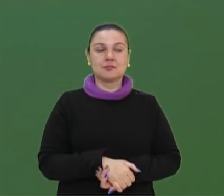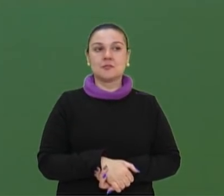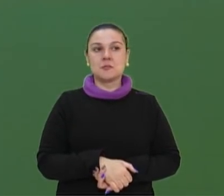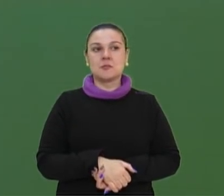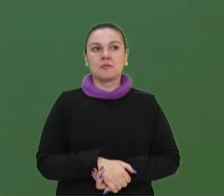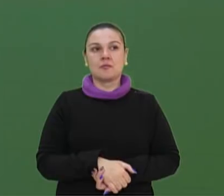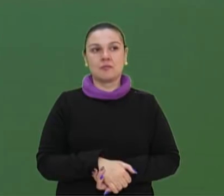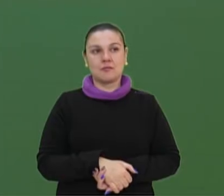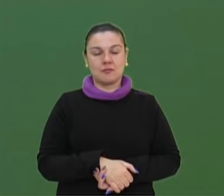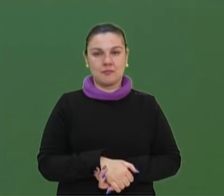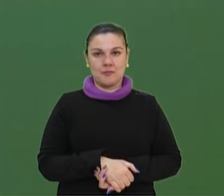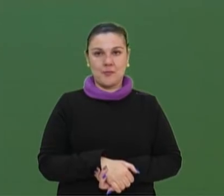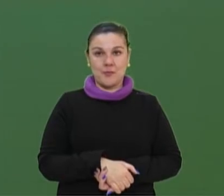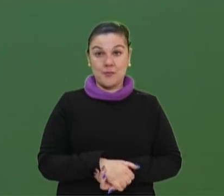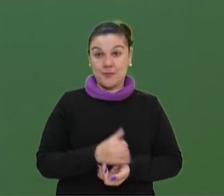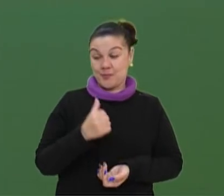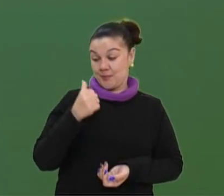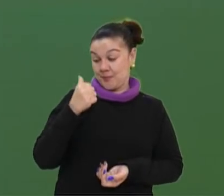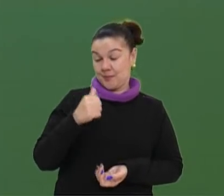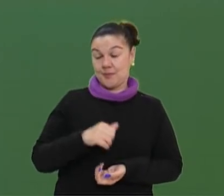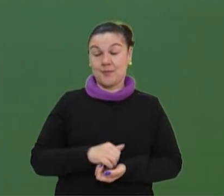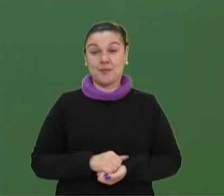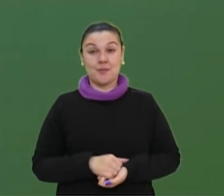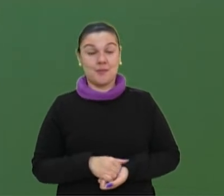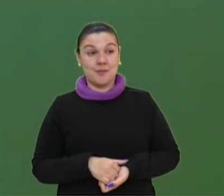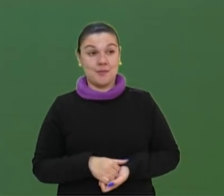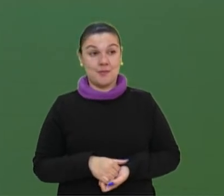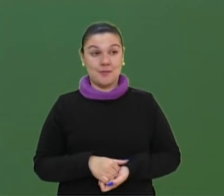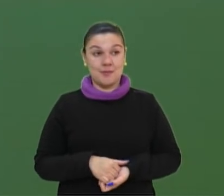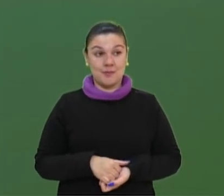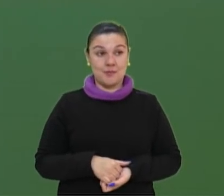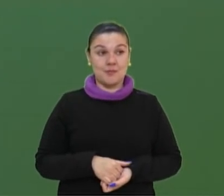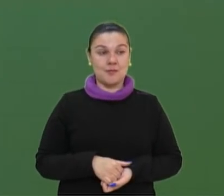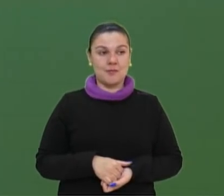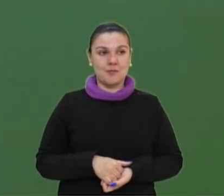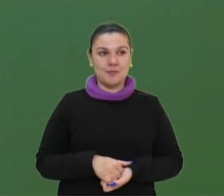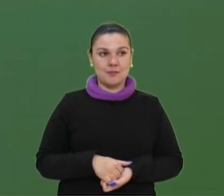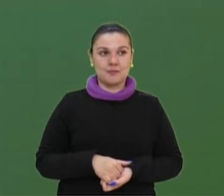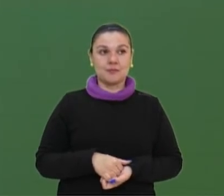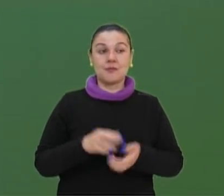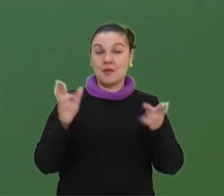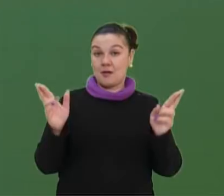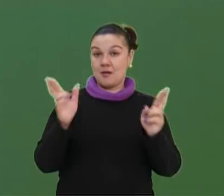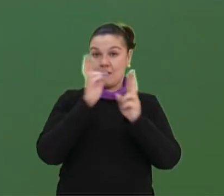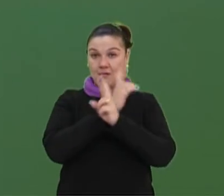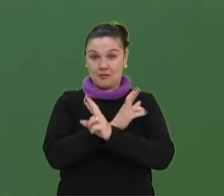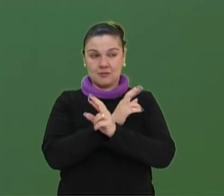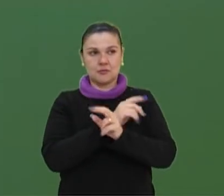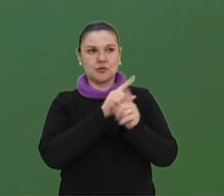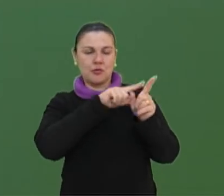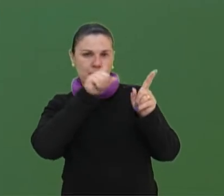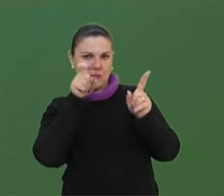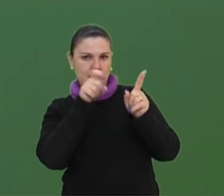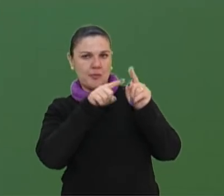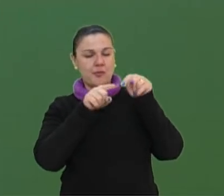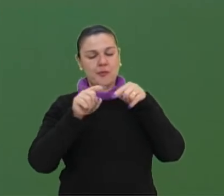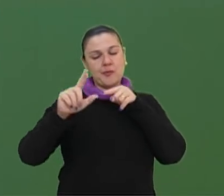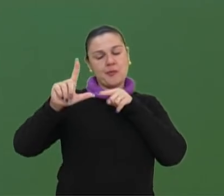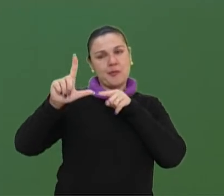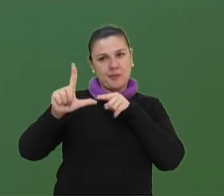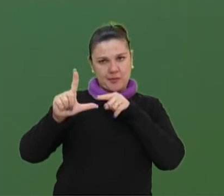10 menos 3, estou utilizando a relação, ficou só uma incógnita, né?